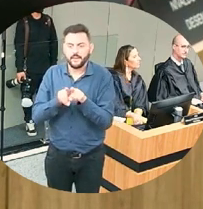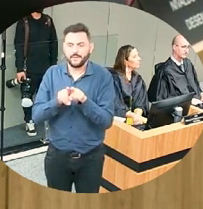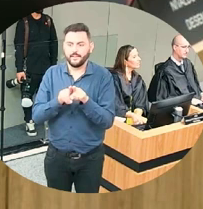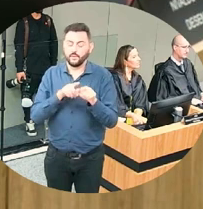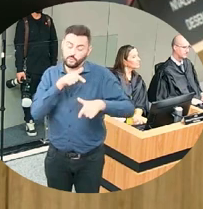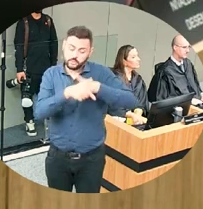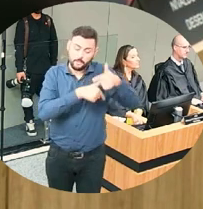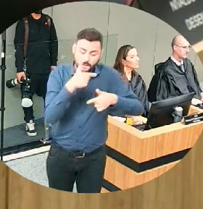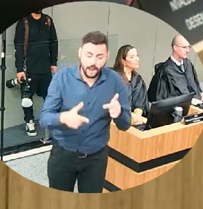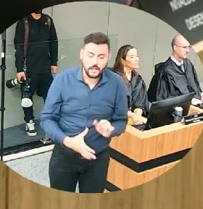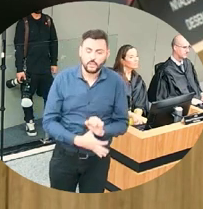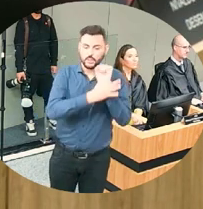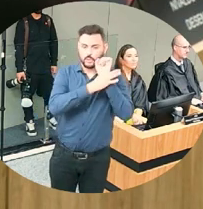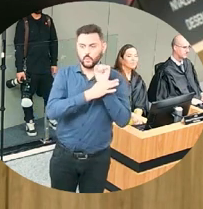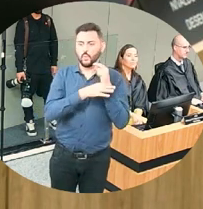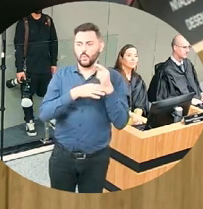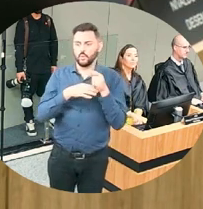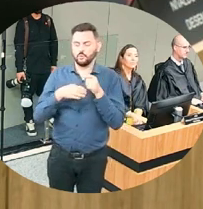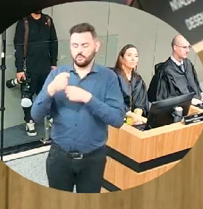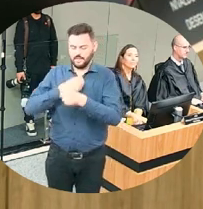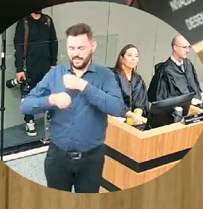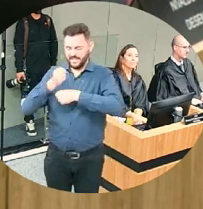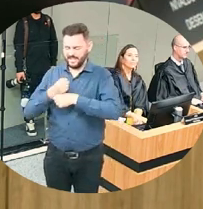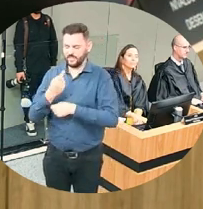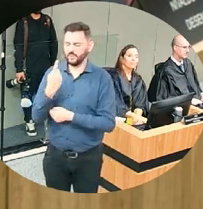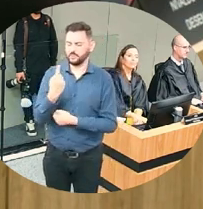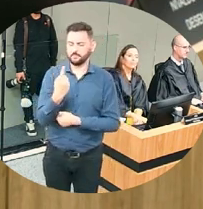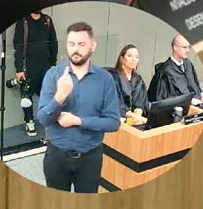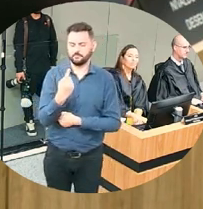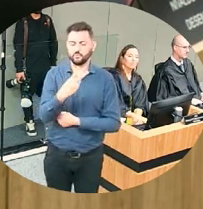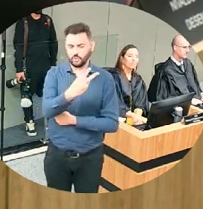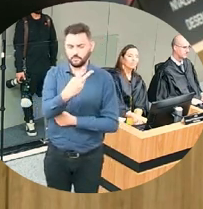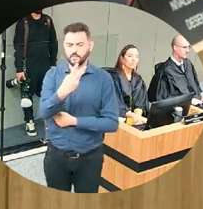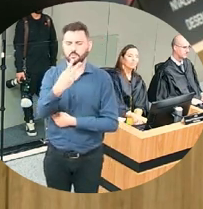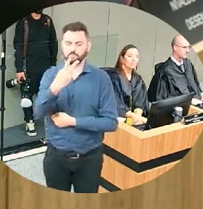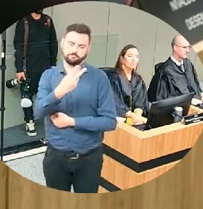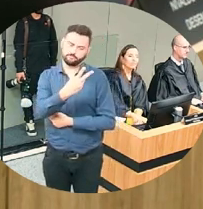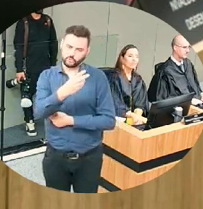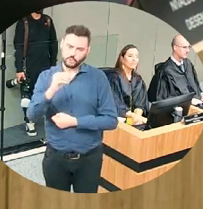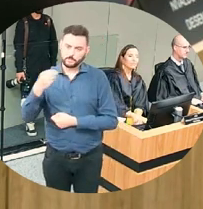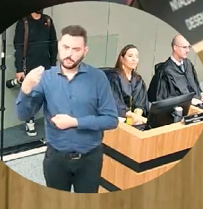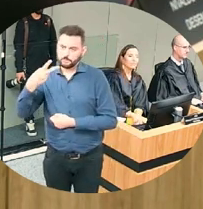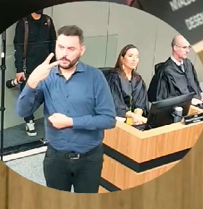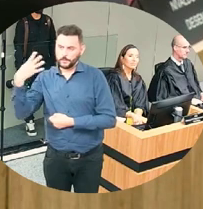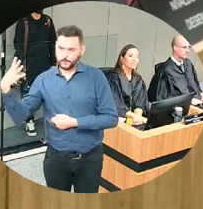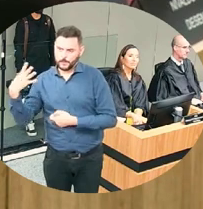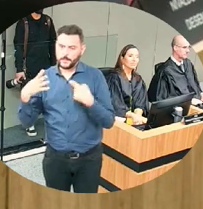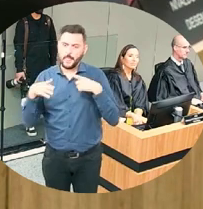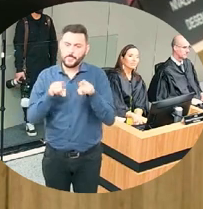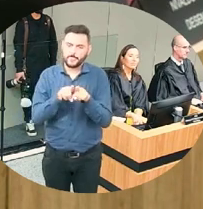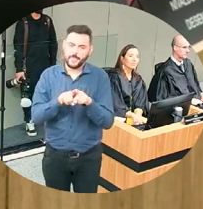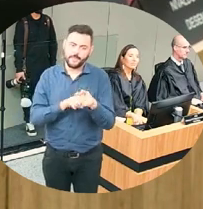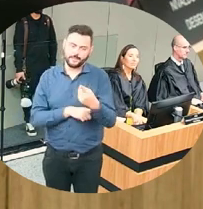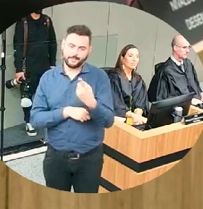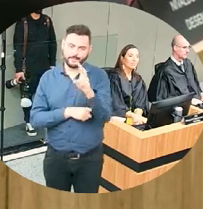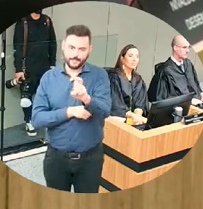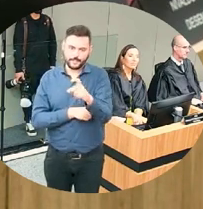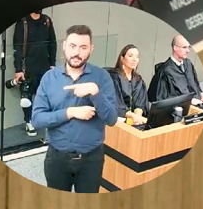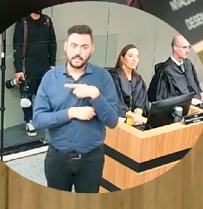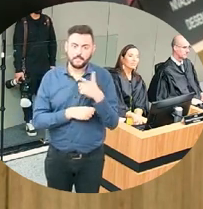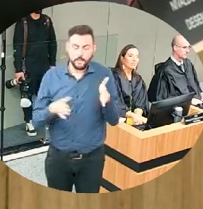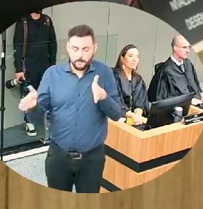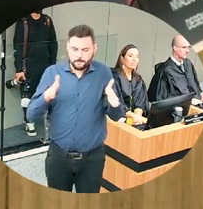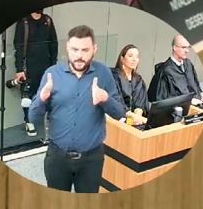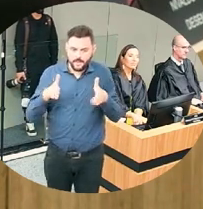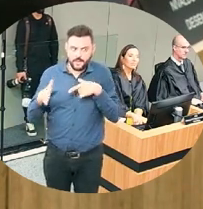programa trabalho seguro no bien 2014 2015 E desde 2015 coordena o comitê